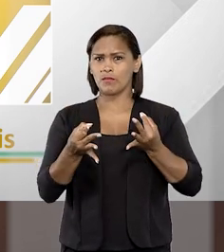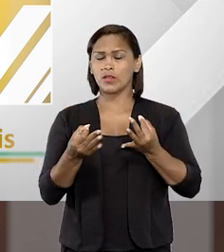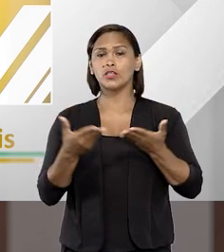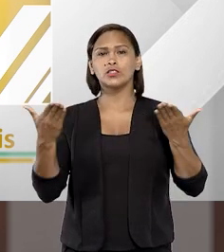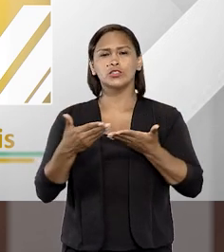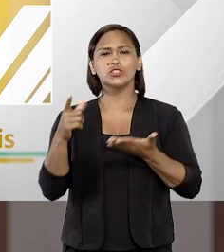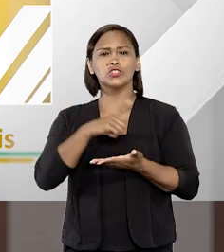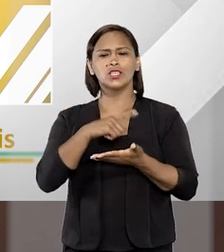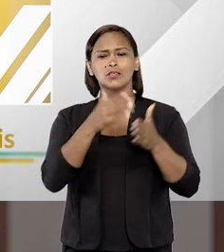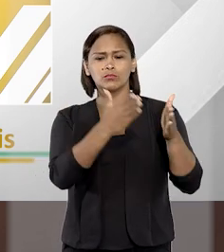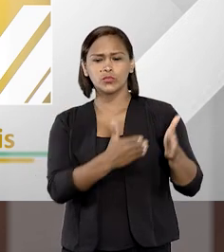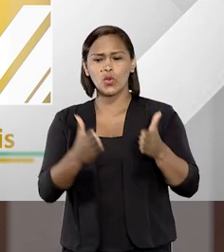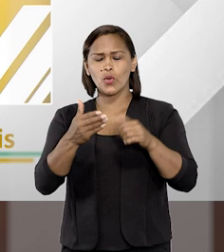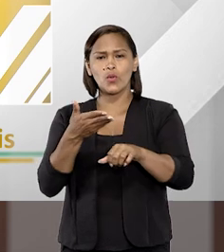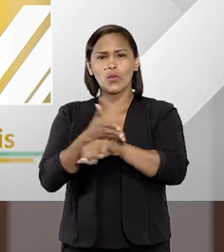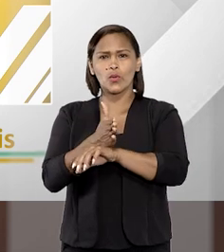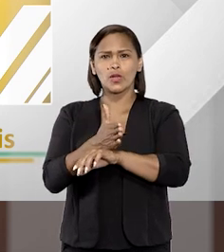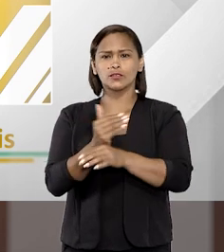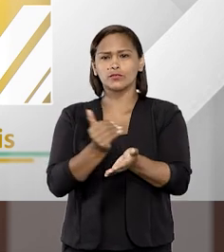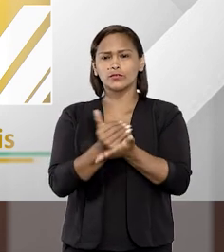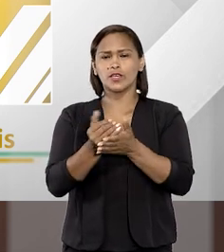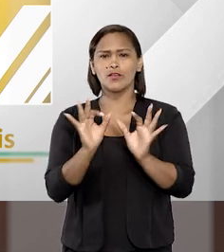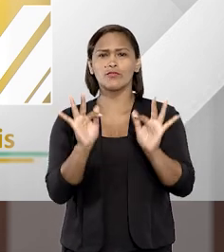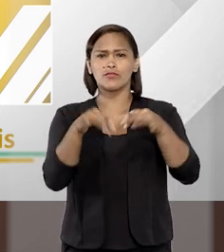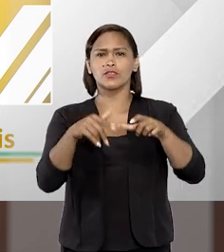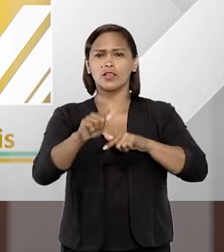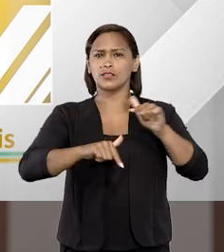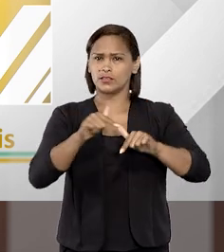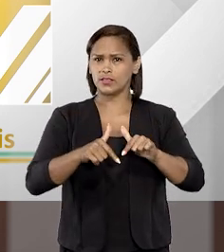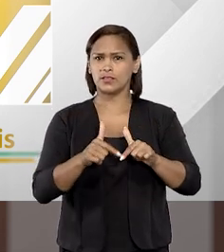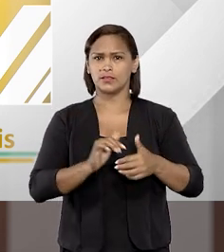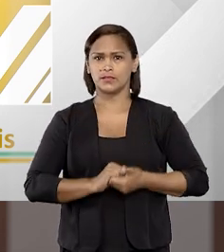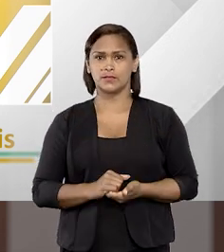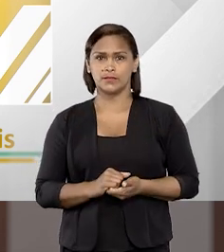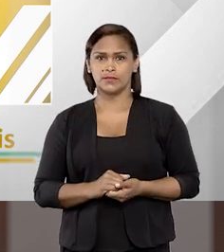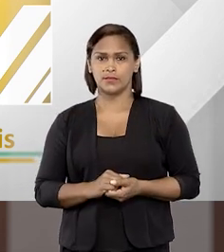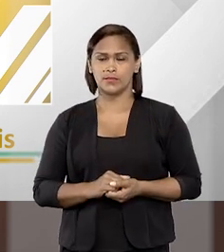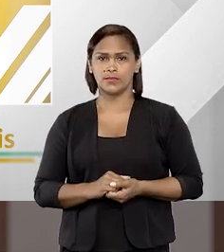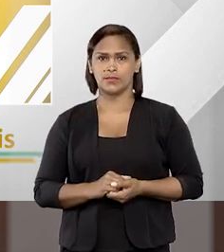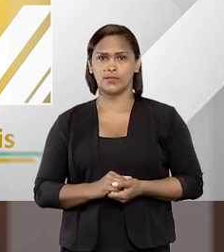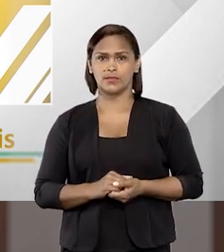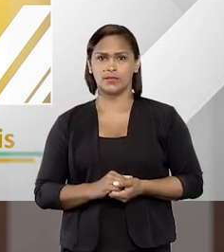já tem previsão de quando o grupo de trabalho deve finalizar as atividades